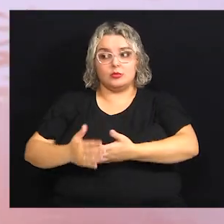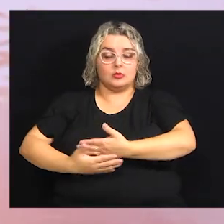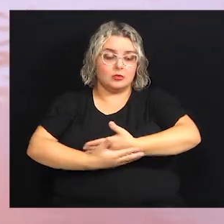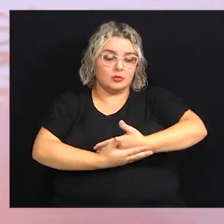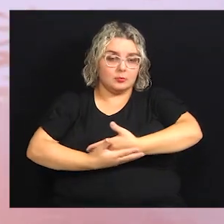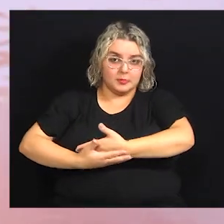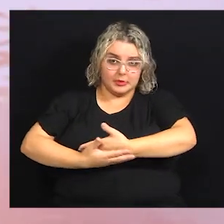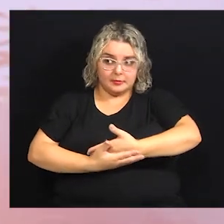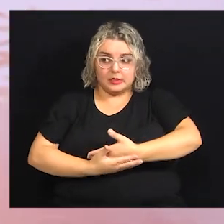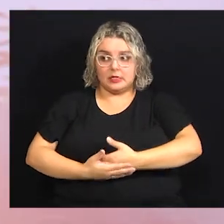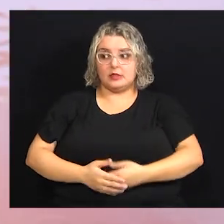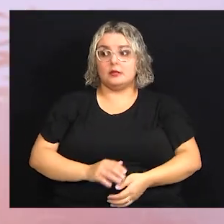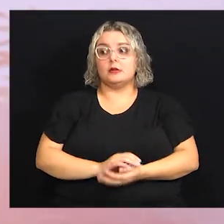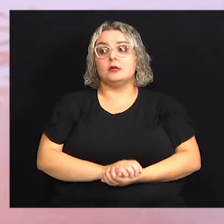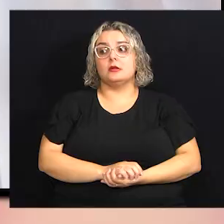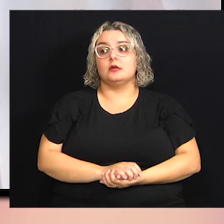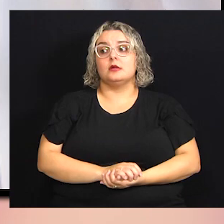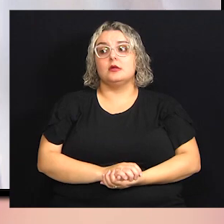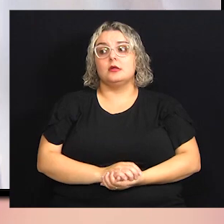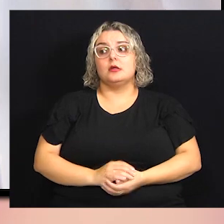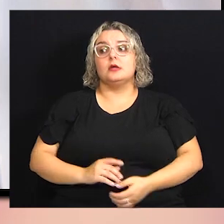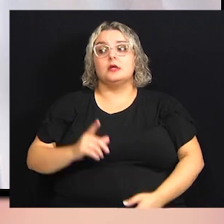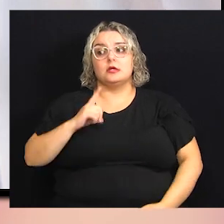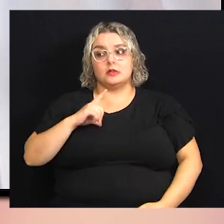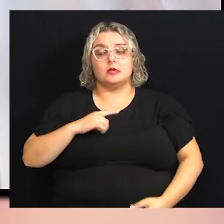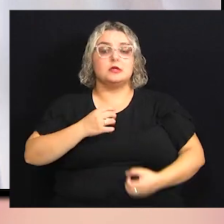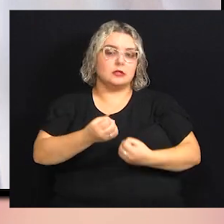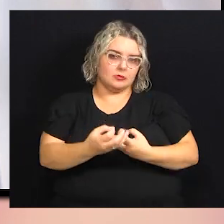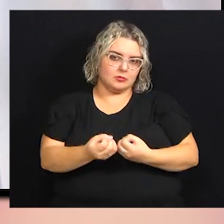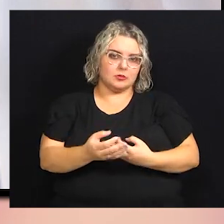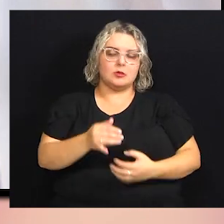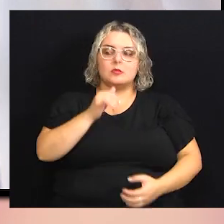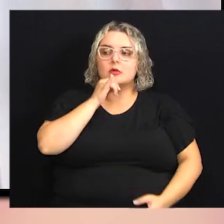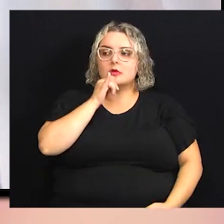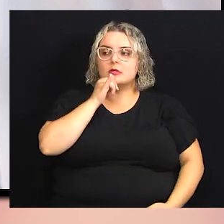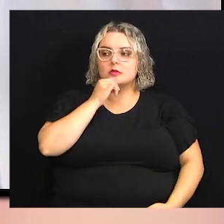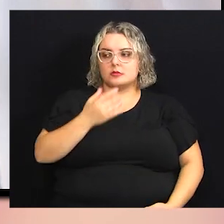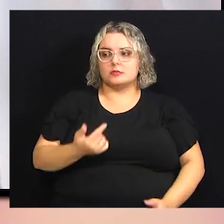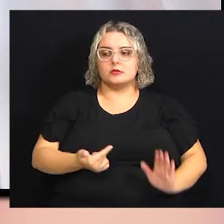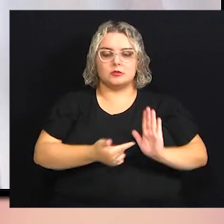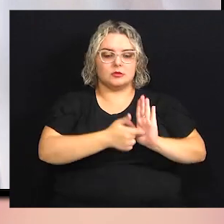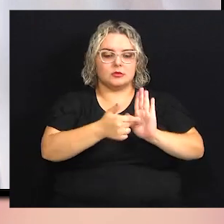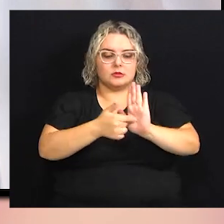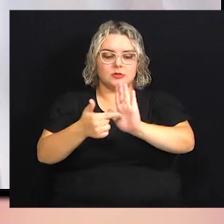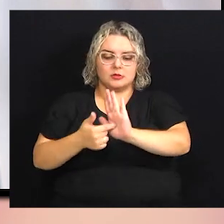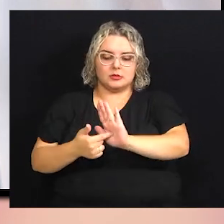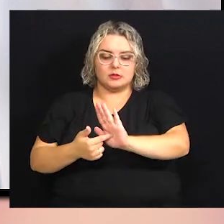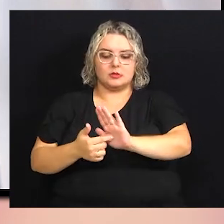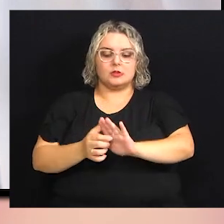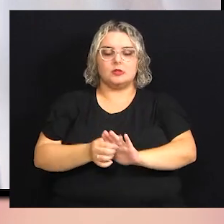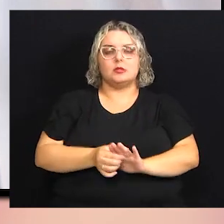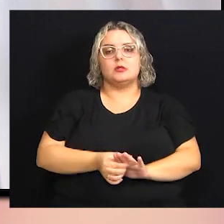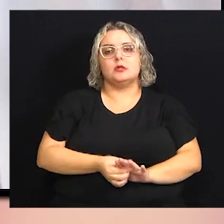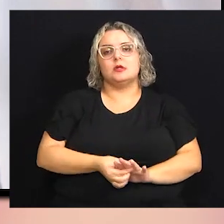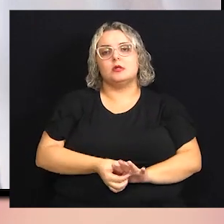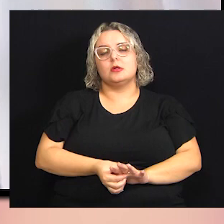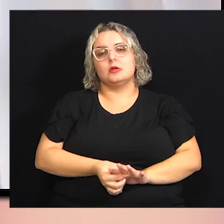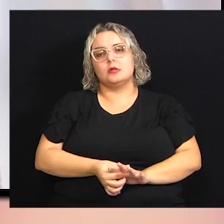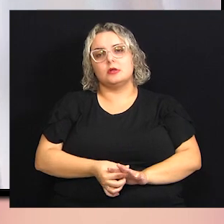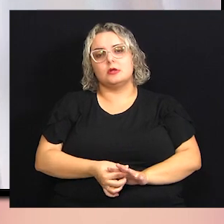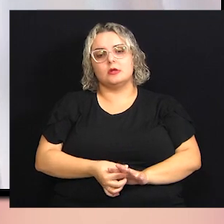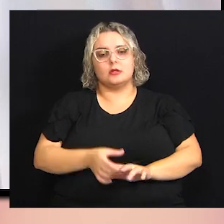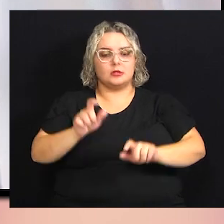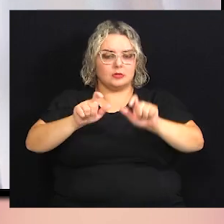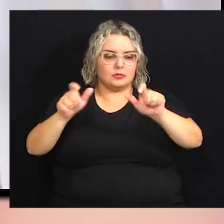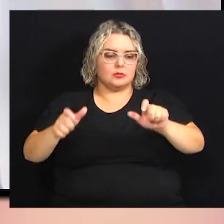começar desde bebezinho, né? A gente tem dados que, por exemplo, que nos mostram que aquelas pessoas que,